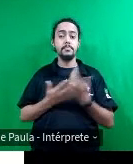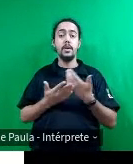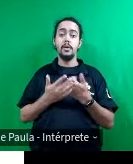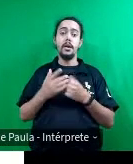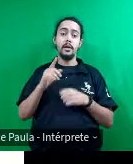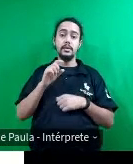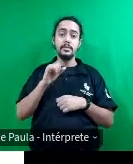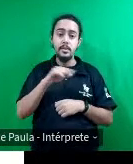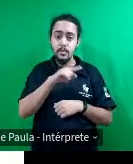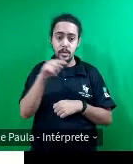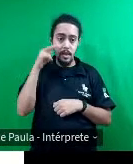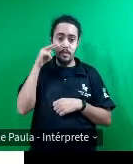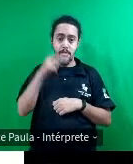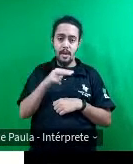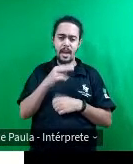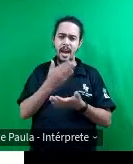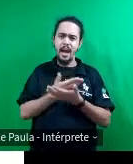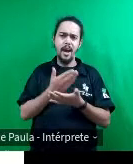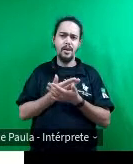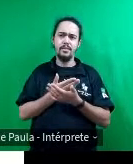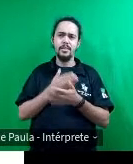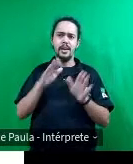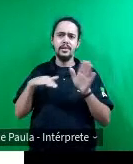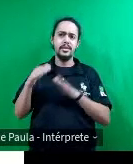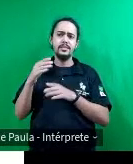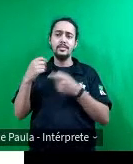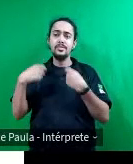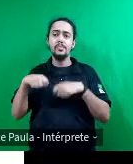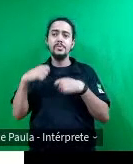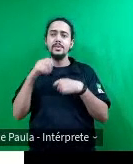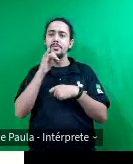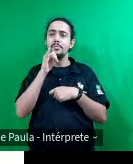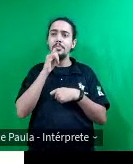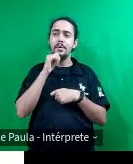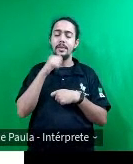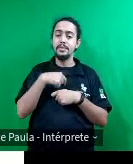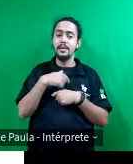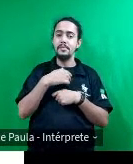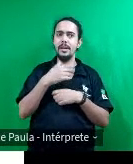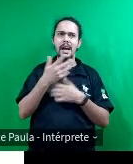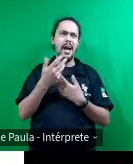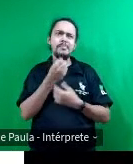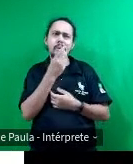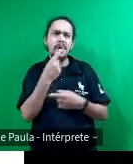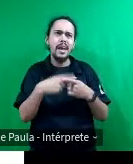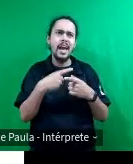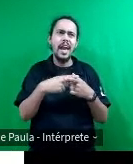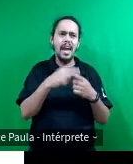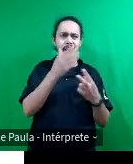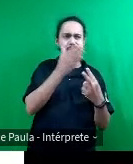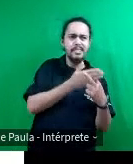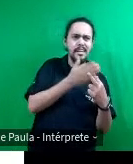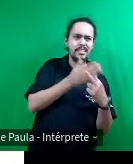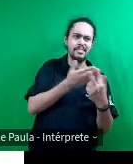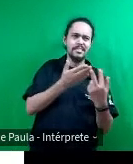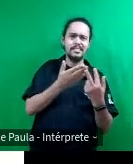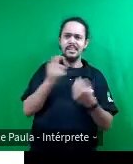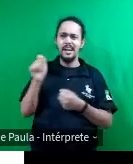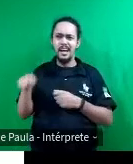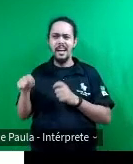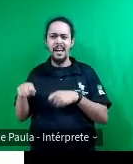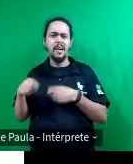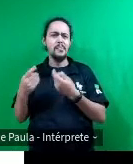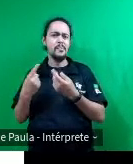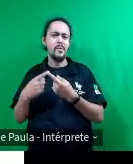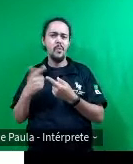aula pode não ver tanta vantagem assim, né? Minha sugestão é que pratiquem as duas soluções, solução raiz, solução Nutella. Com